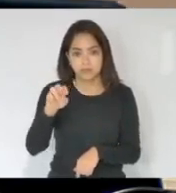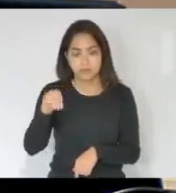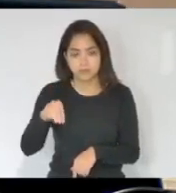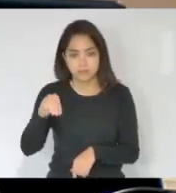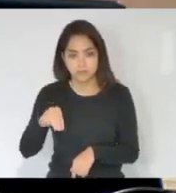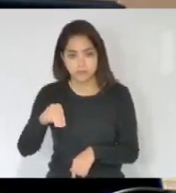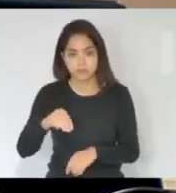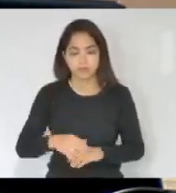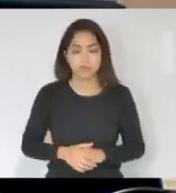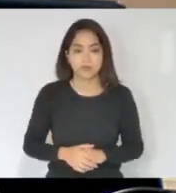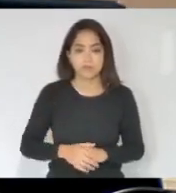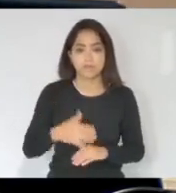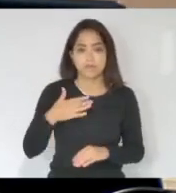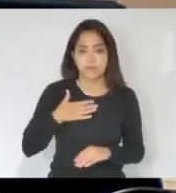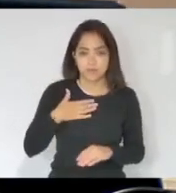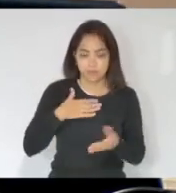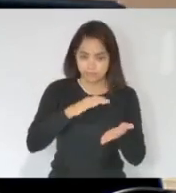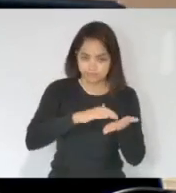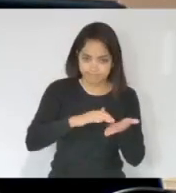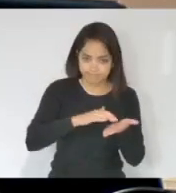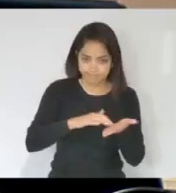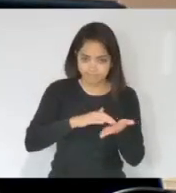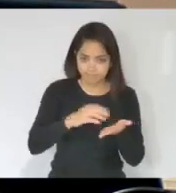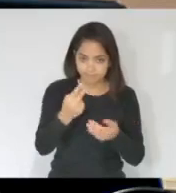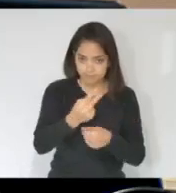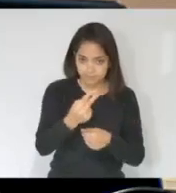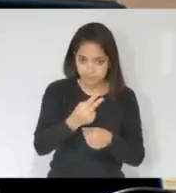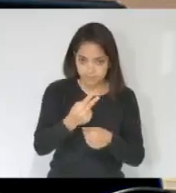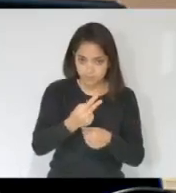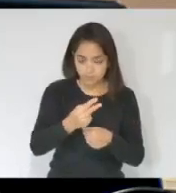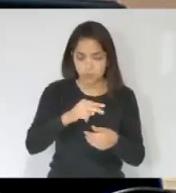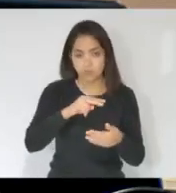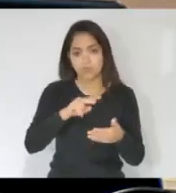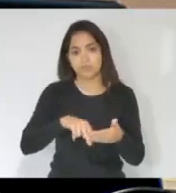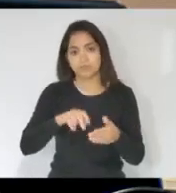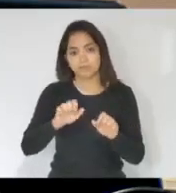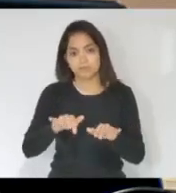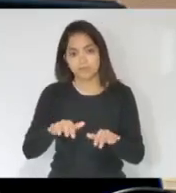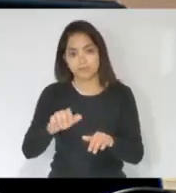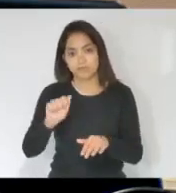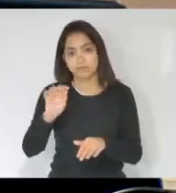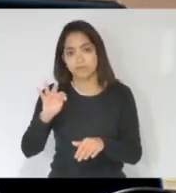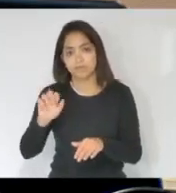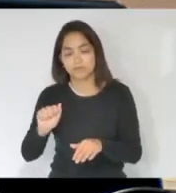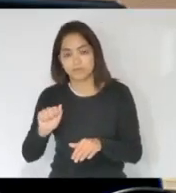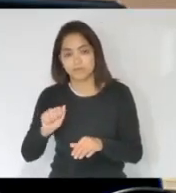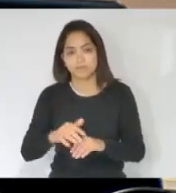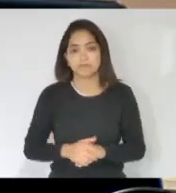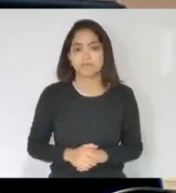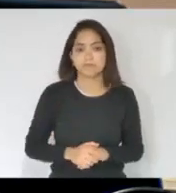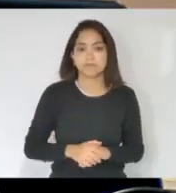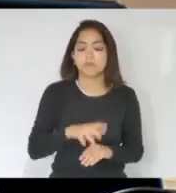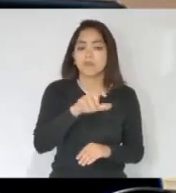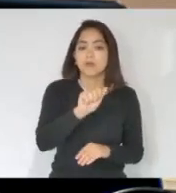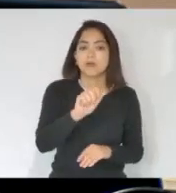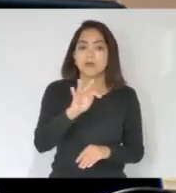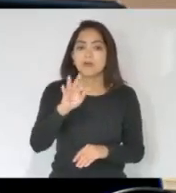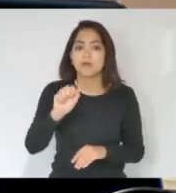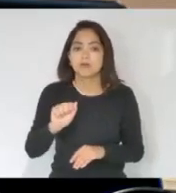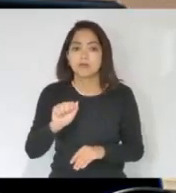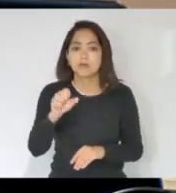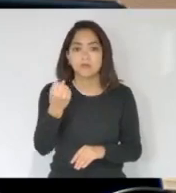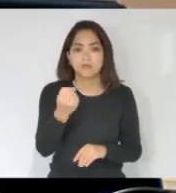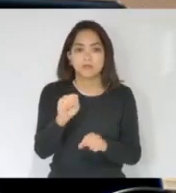16h15. Para constar, eu, segundo o secretário, lavrei a presente ata. Ata da 9ª